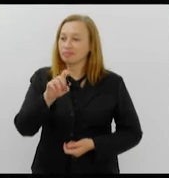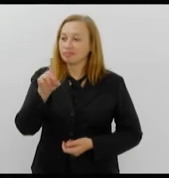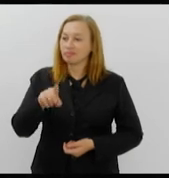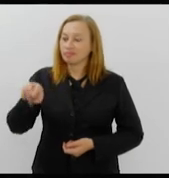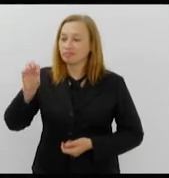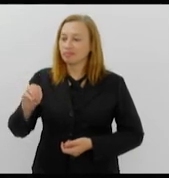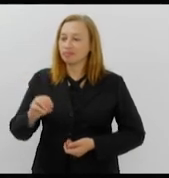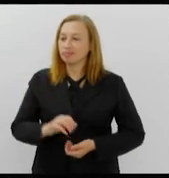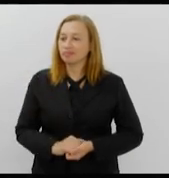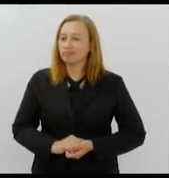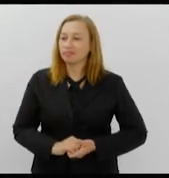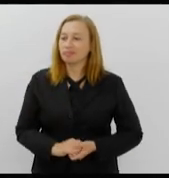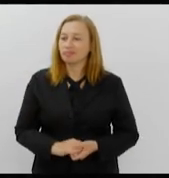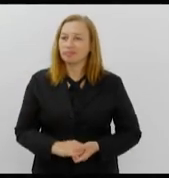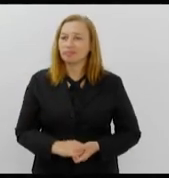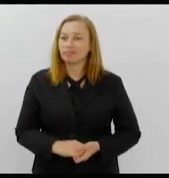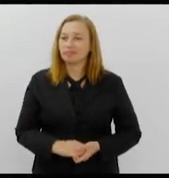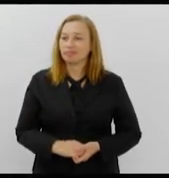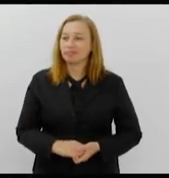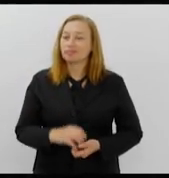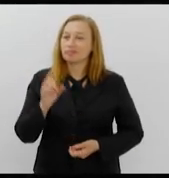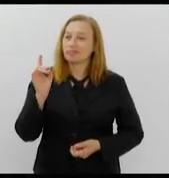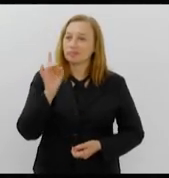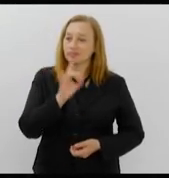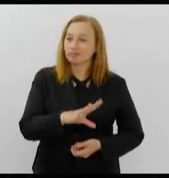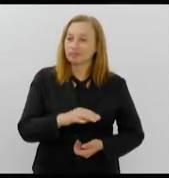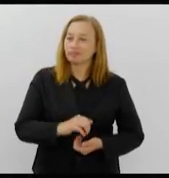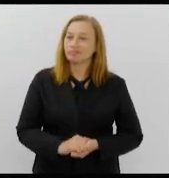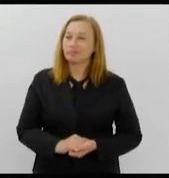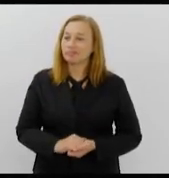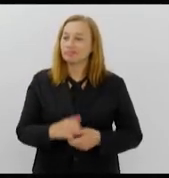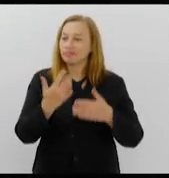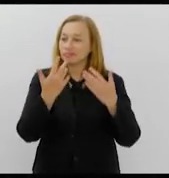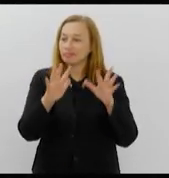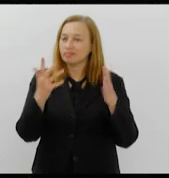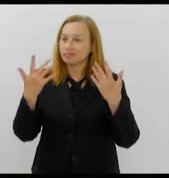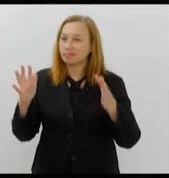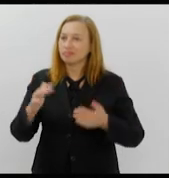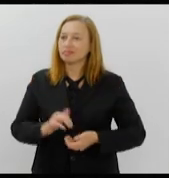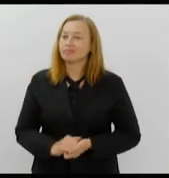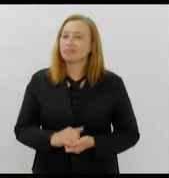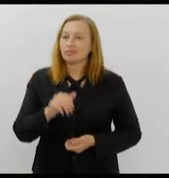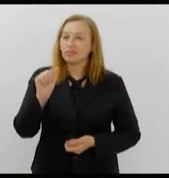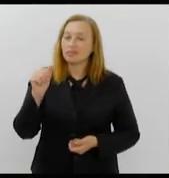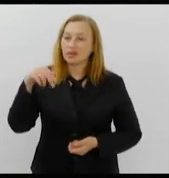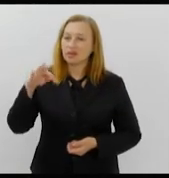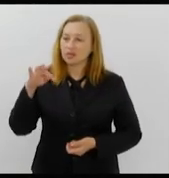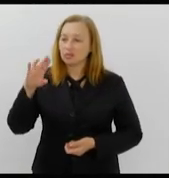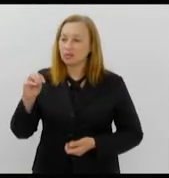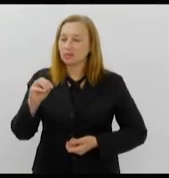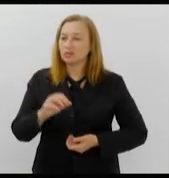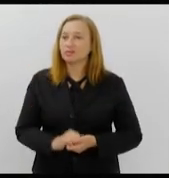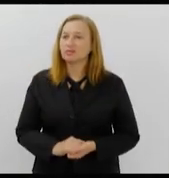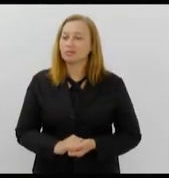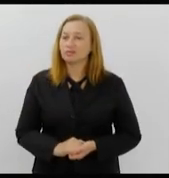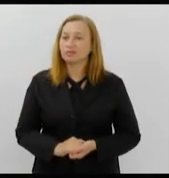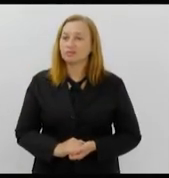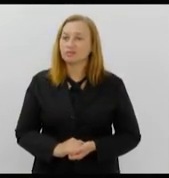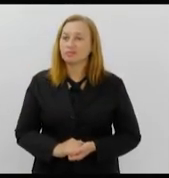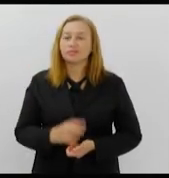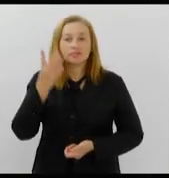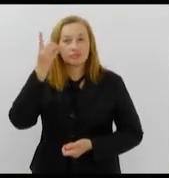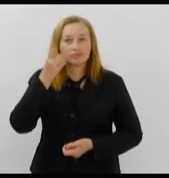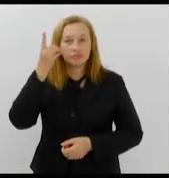2025. E, por último, parabenizar Antônio Francisco Neto,